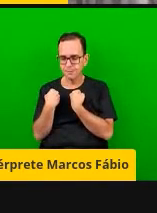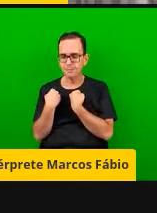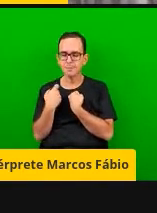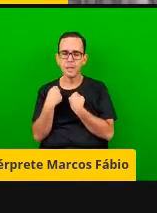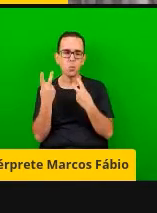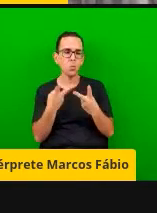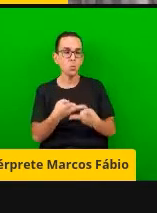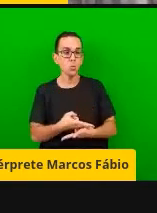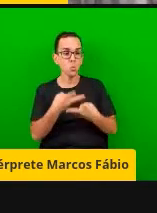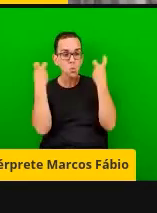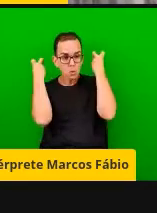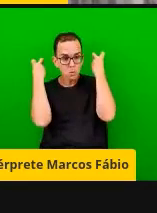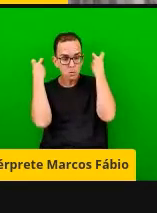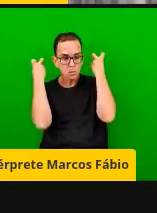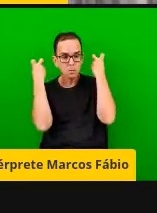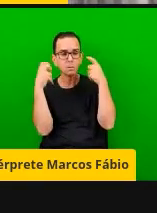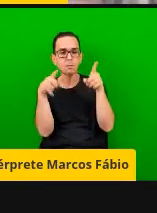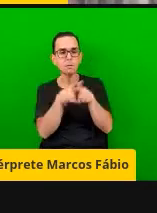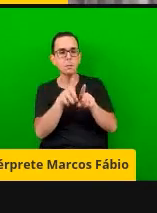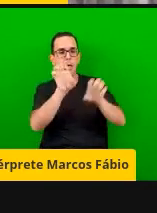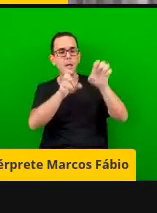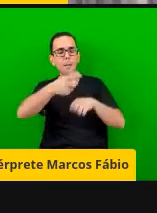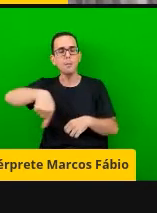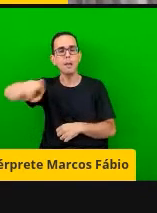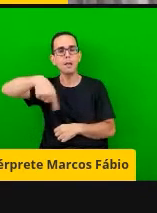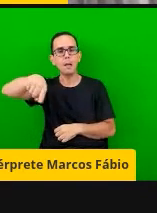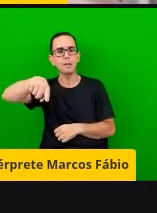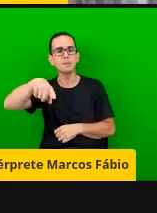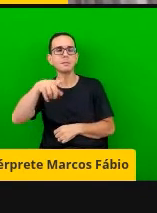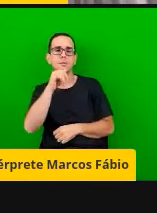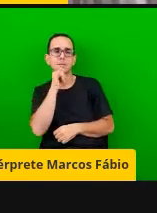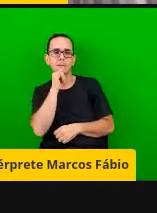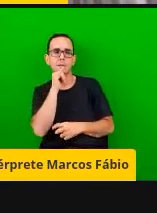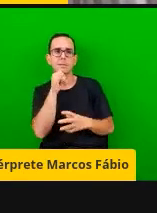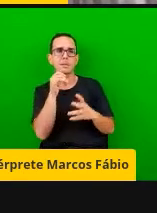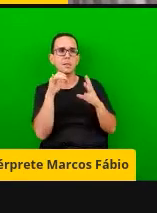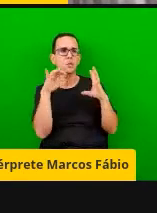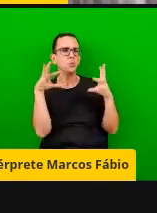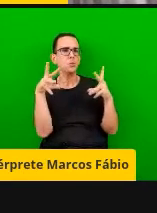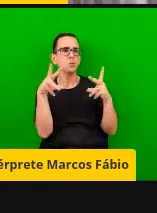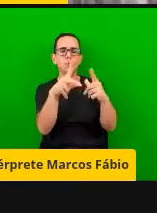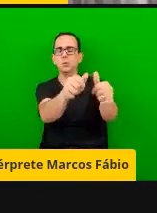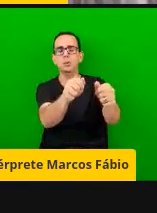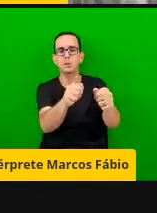ou sendo explorados por essas empresas, como, por exemplo, todos os postos